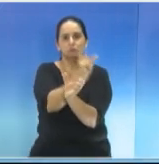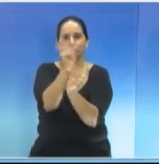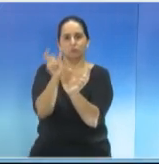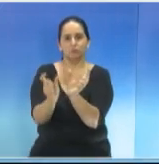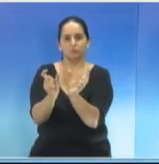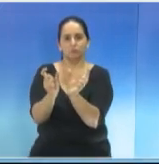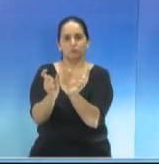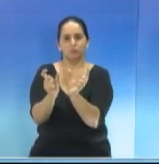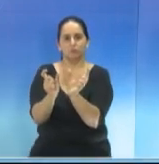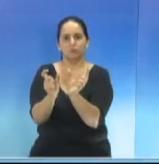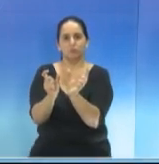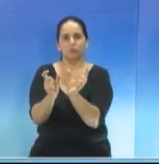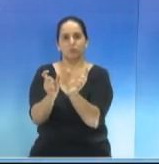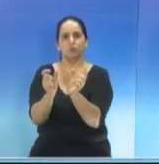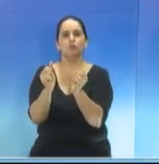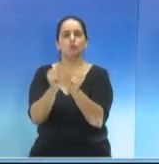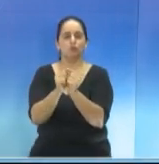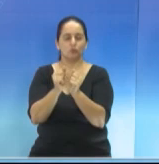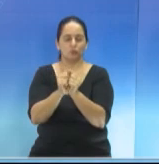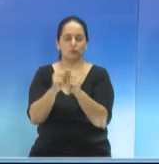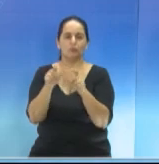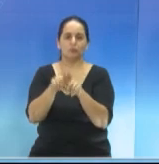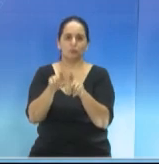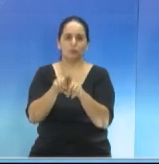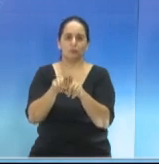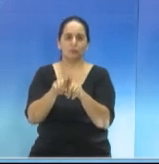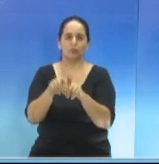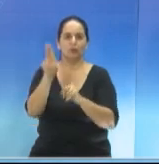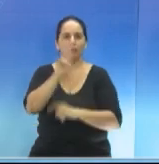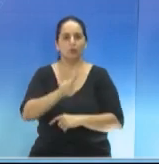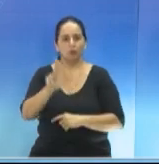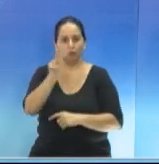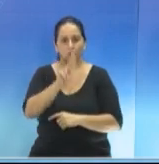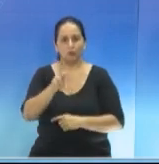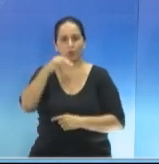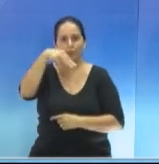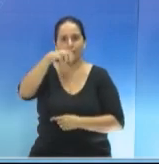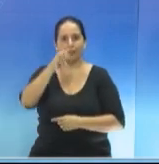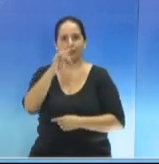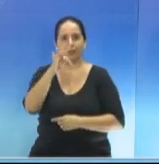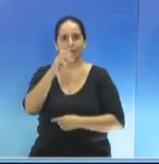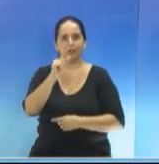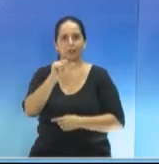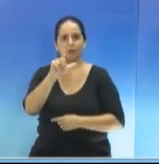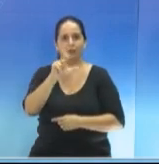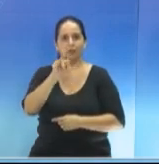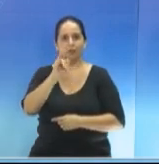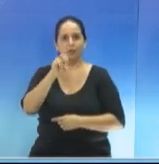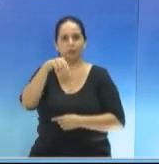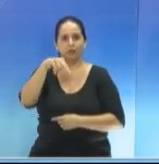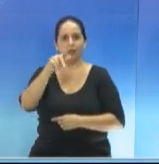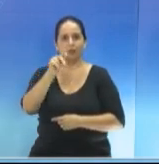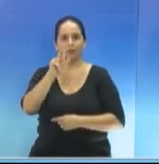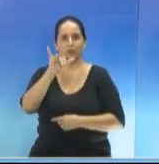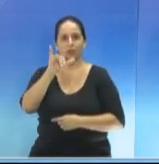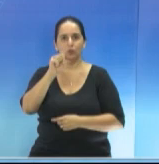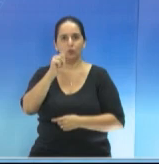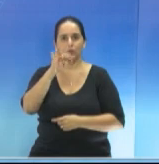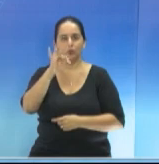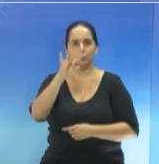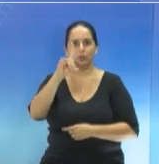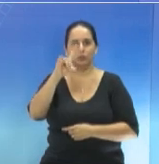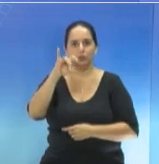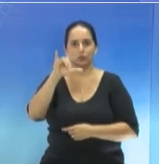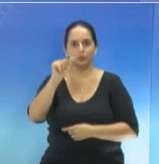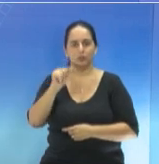letras radicais, afixos, sufixos. Então, é esse lado aí da metalinguística. Então, não é. Letra E.